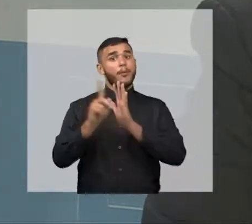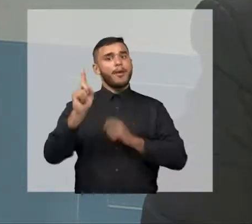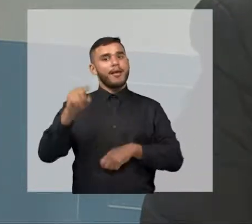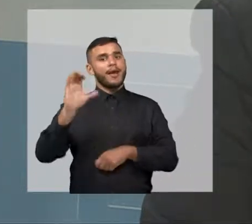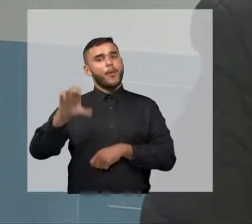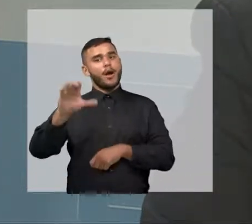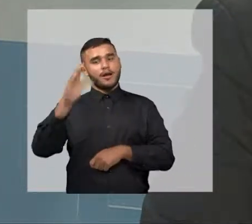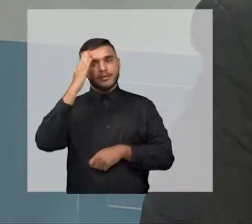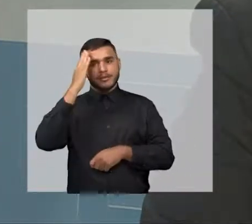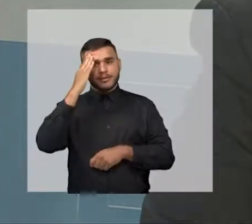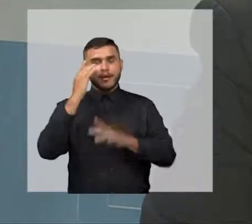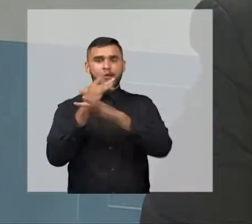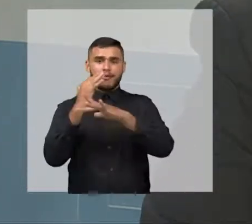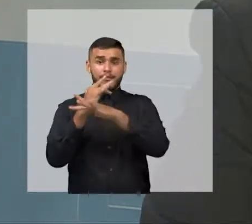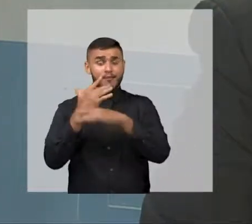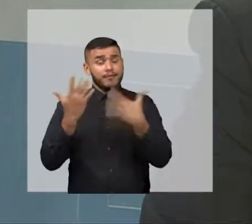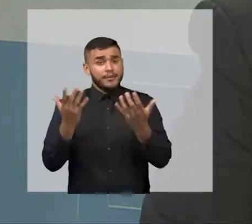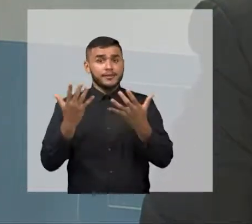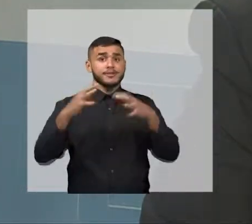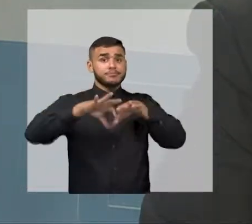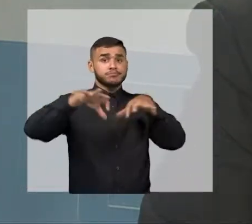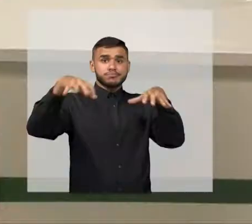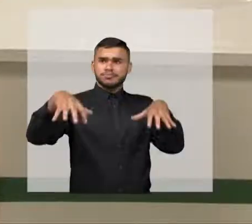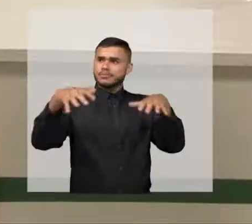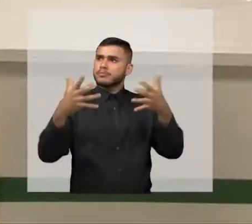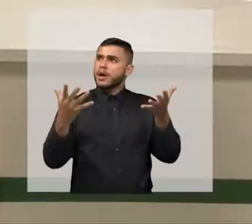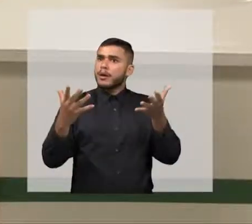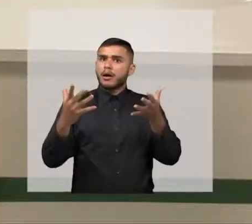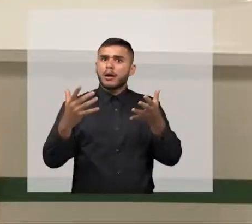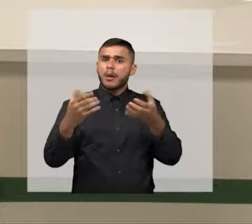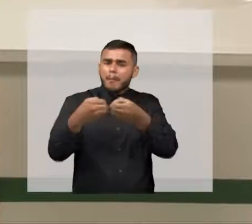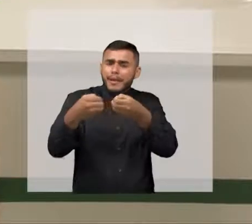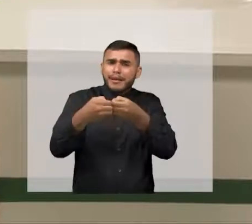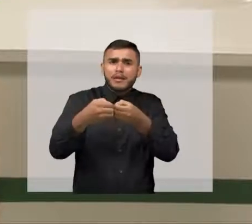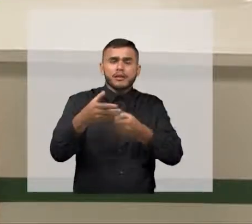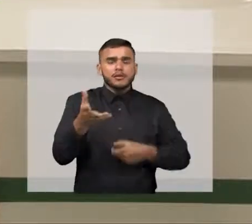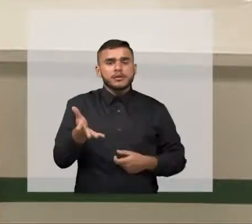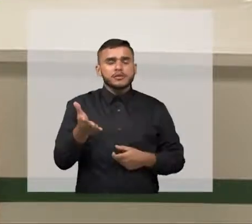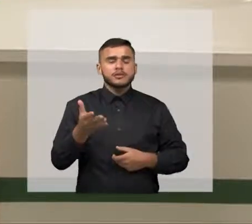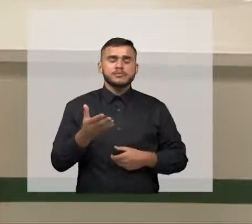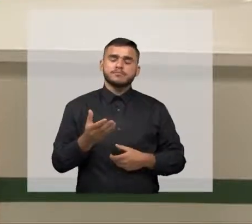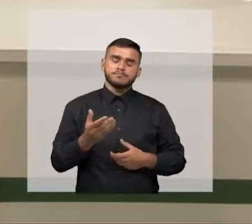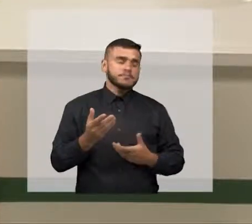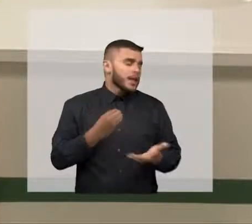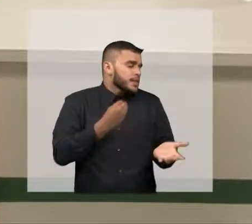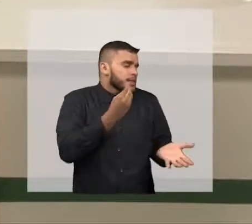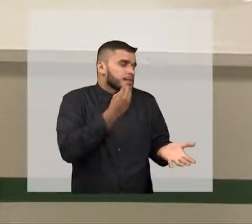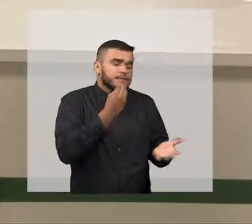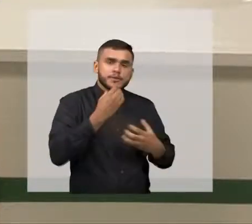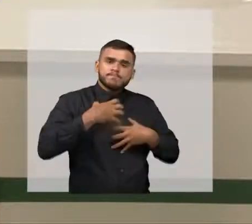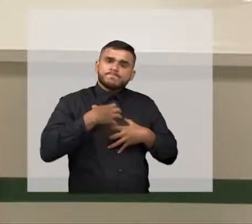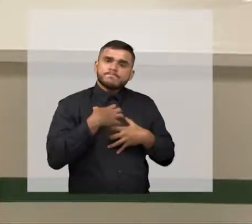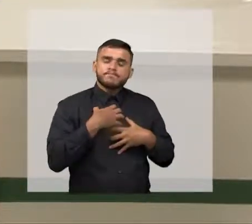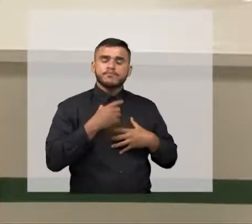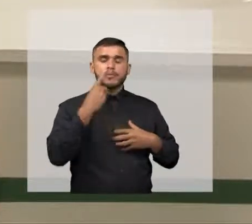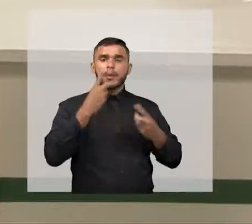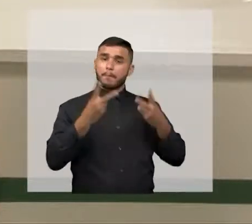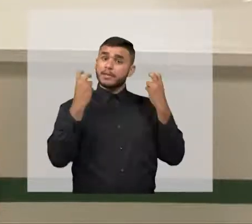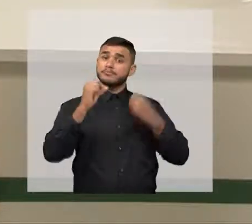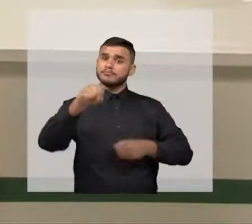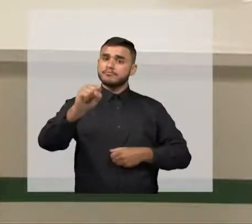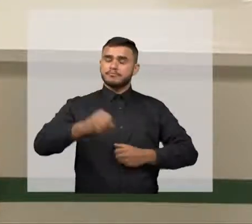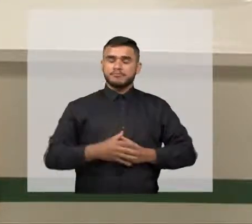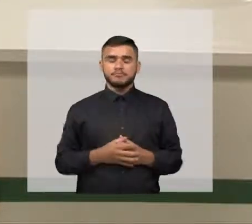sofrimento da população mais pobre do nosso país, principalmente das periferias. E eu acho isso quem tem um pouquinho de sensibilidade, né, sente